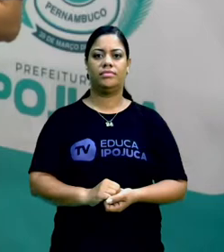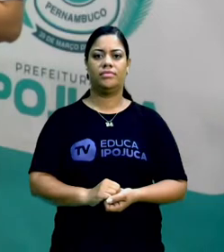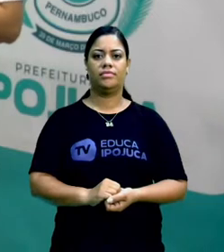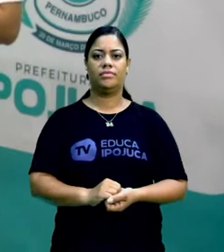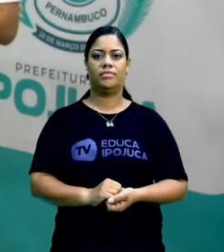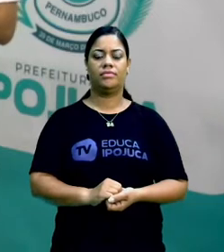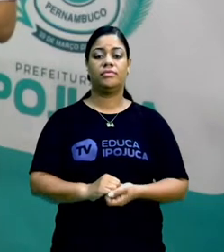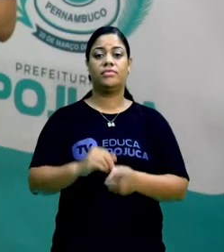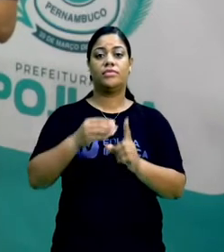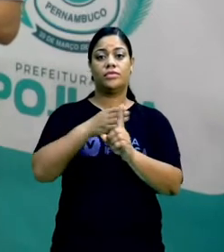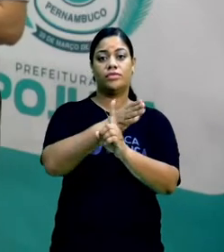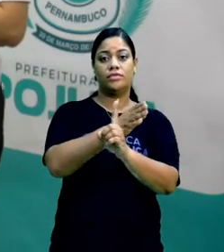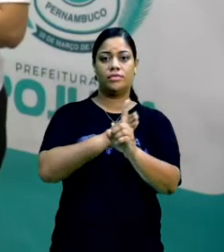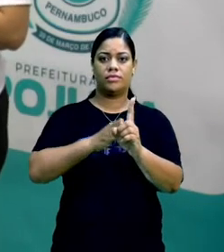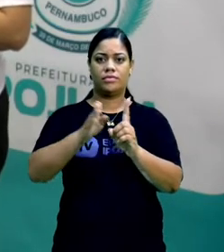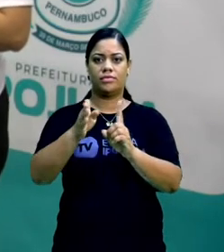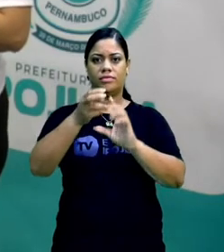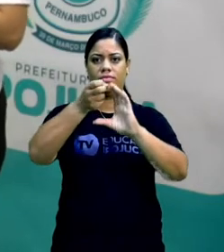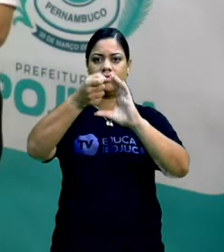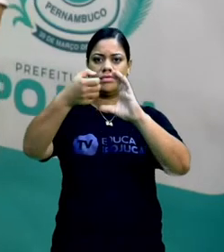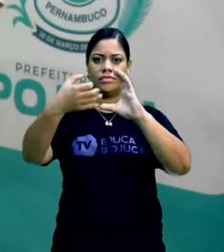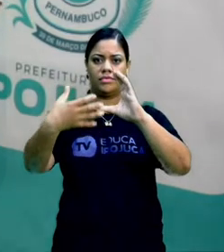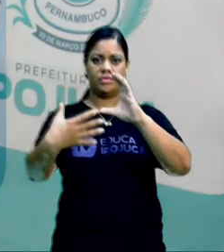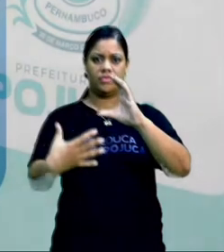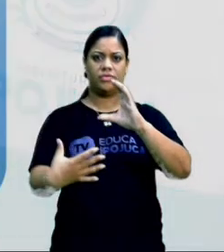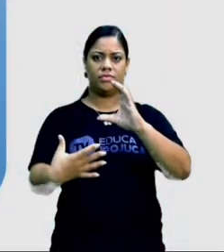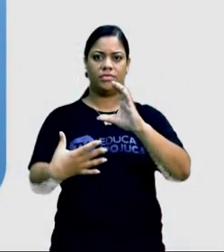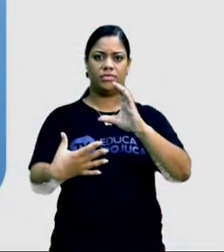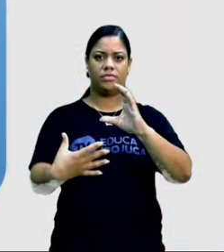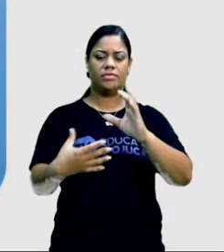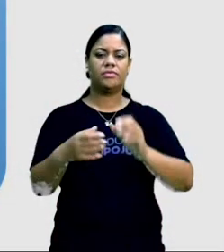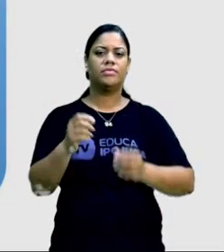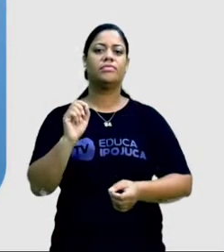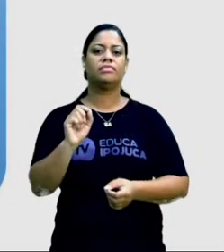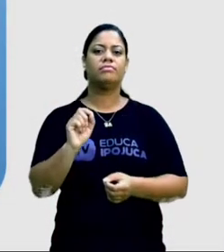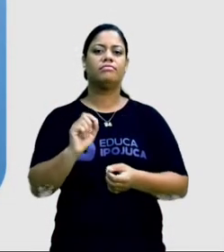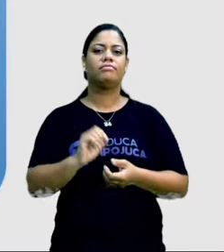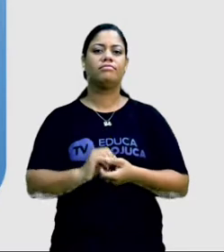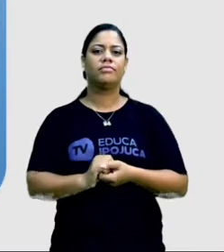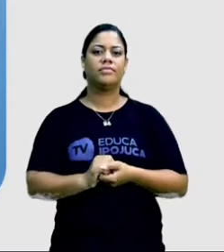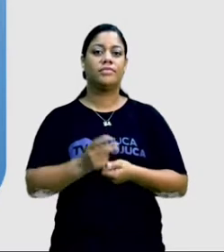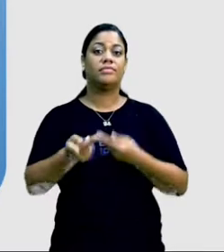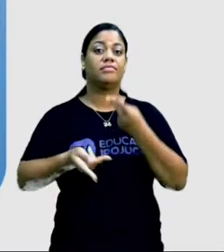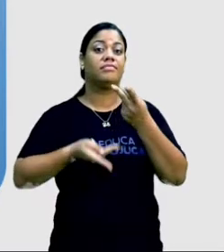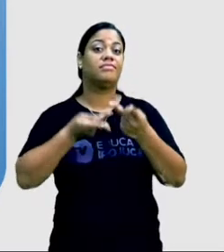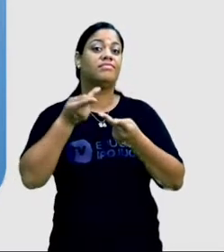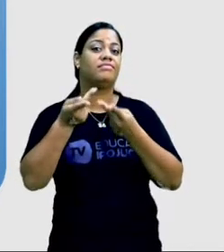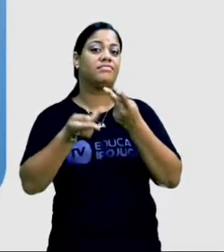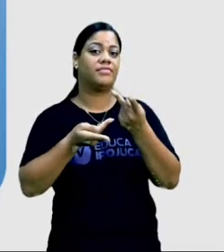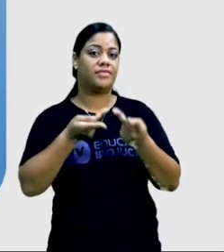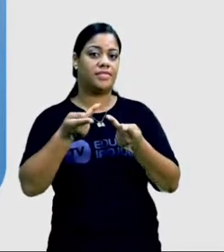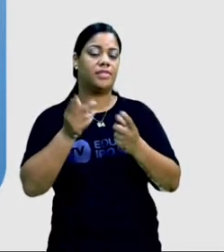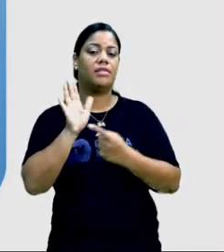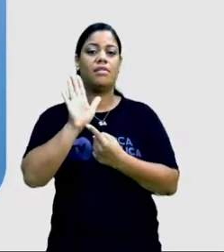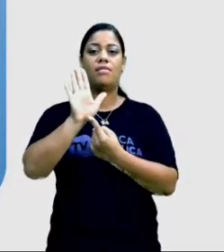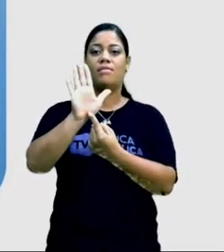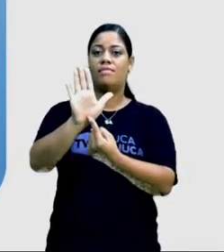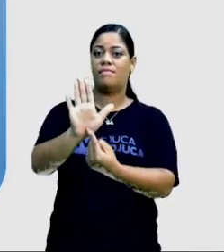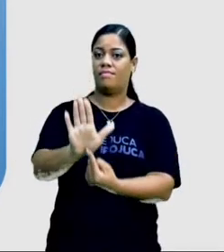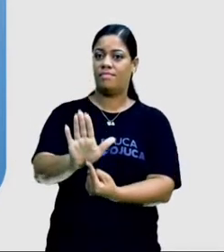Os modalizadores caracterizam as intenções nos tipos de atos de fala. Eles